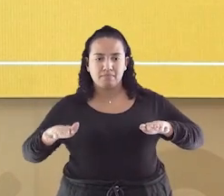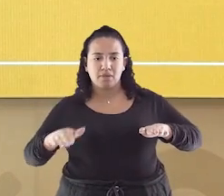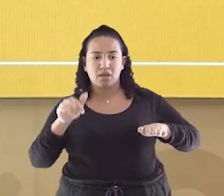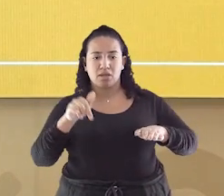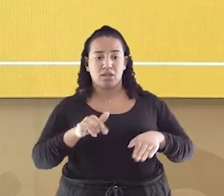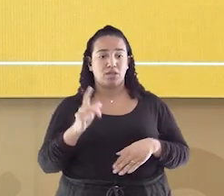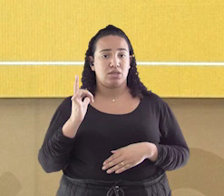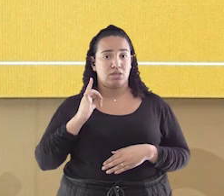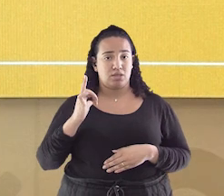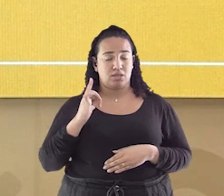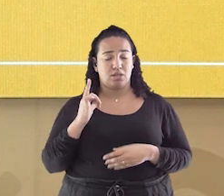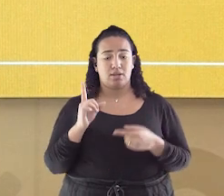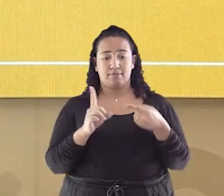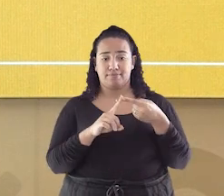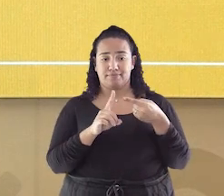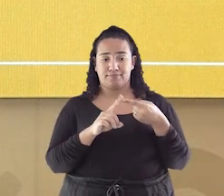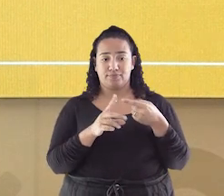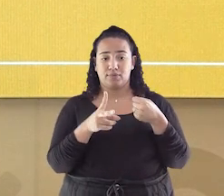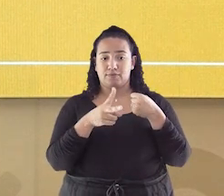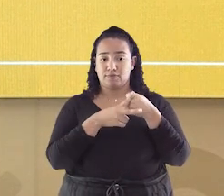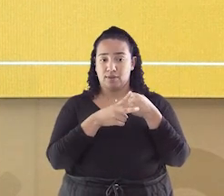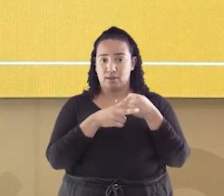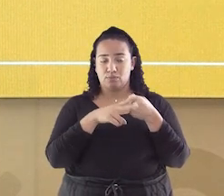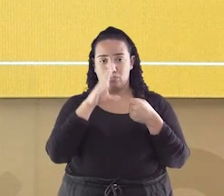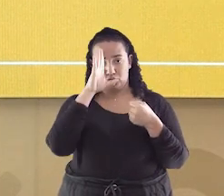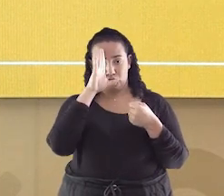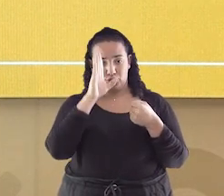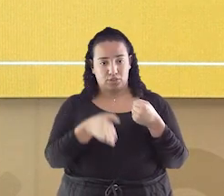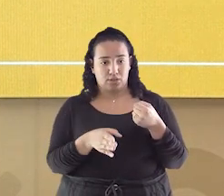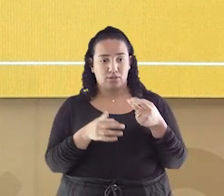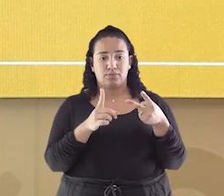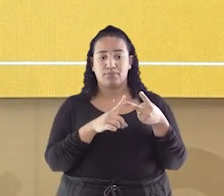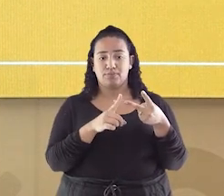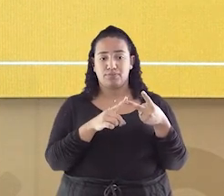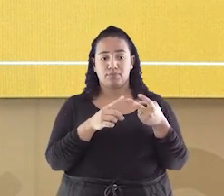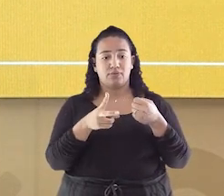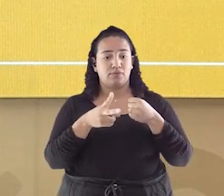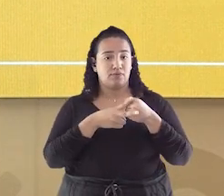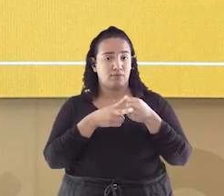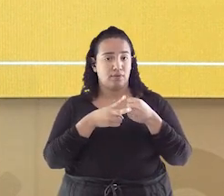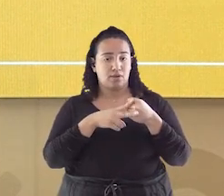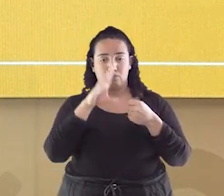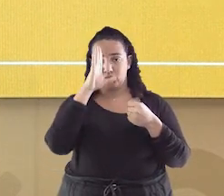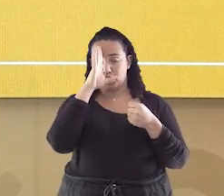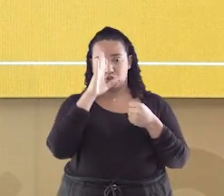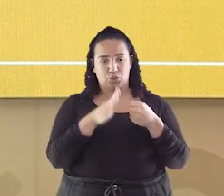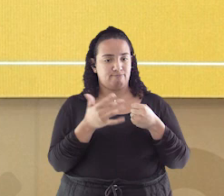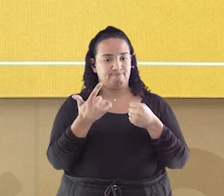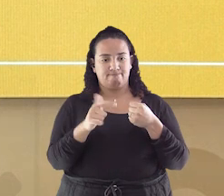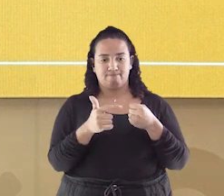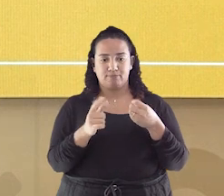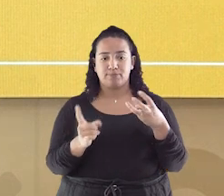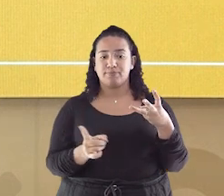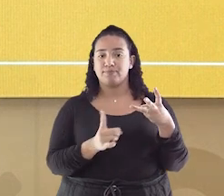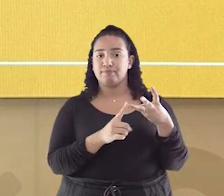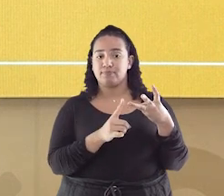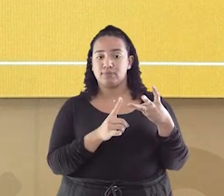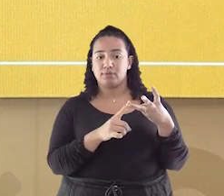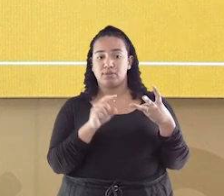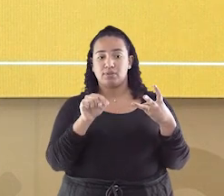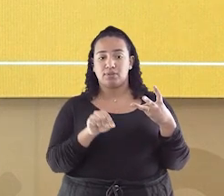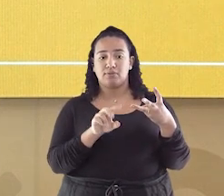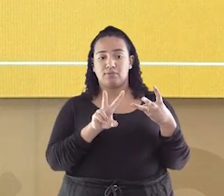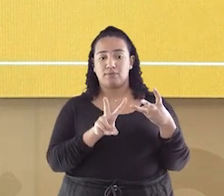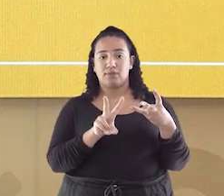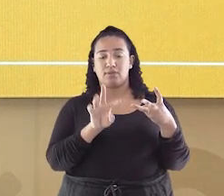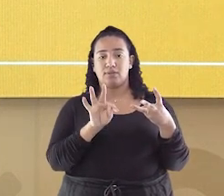pegadas apresenta letra A, um verbo transitivo direto, letra B, verbo transitivo indireto, ou